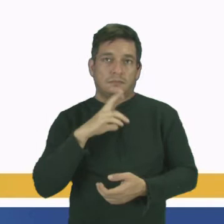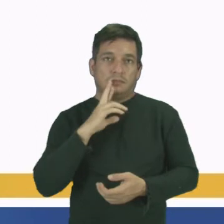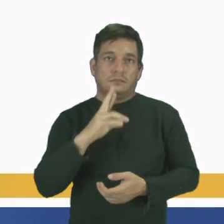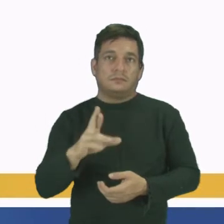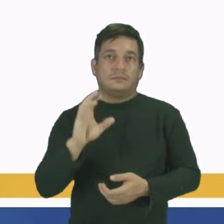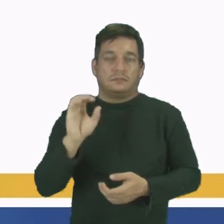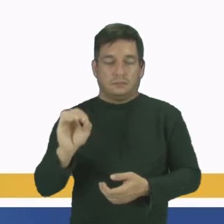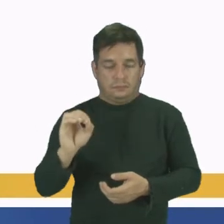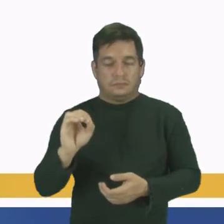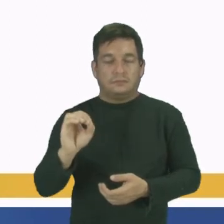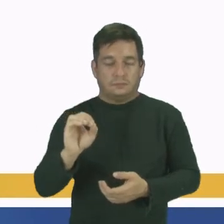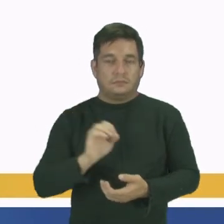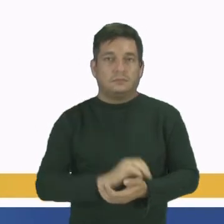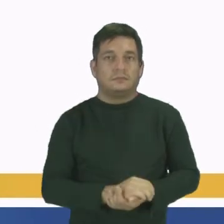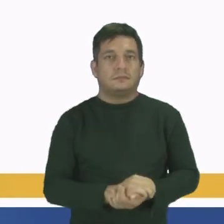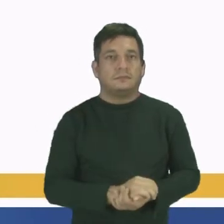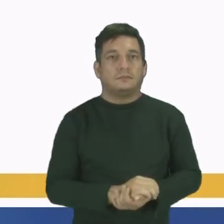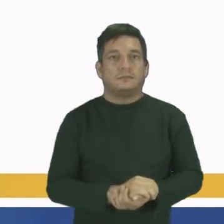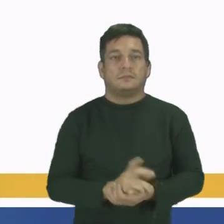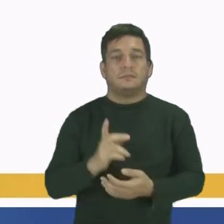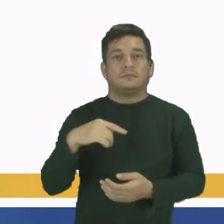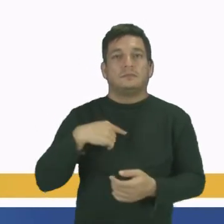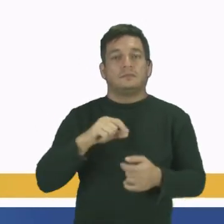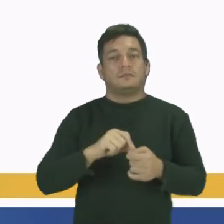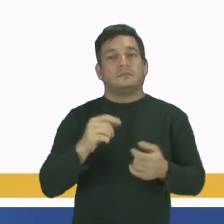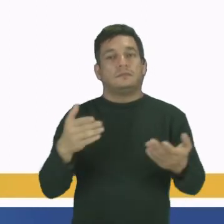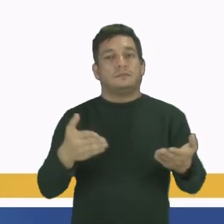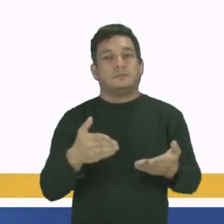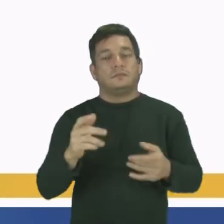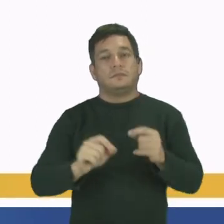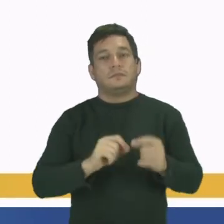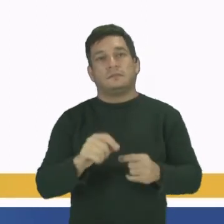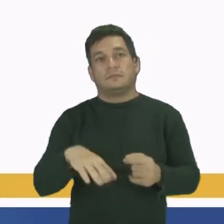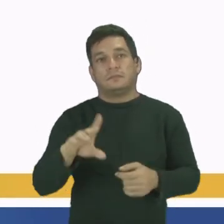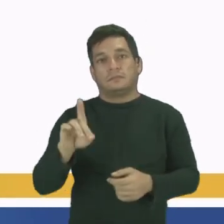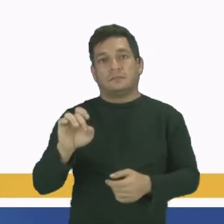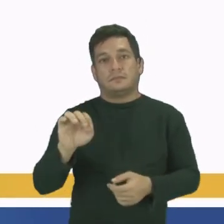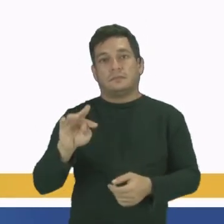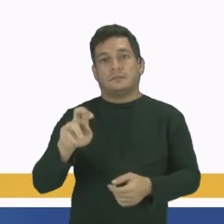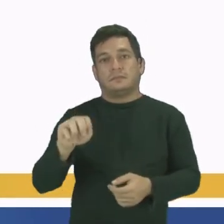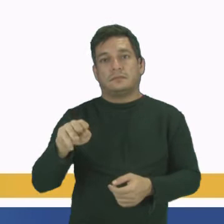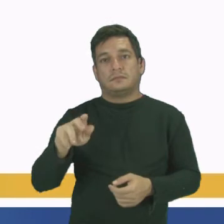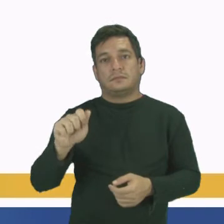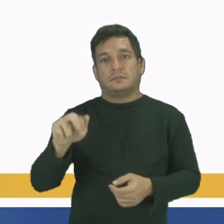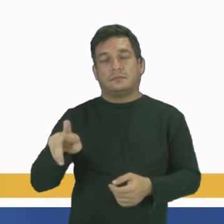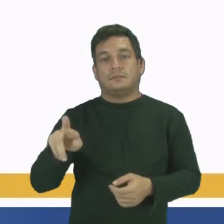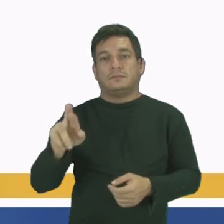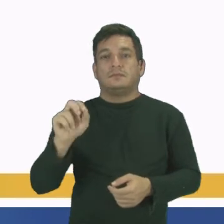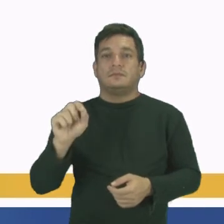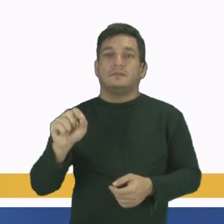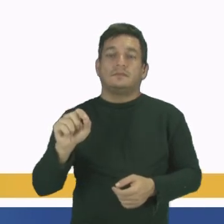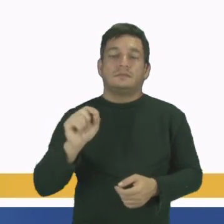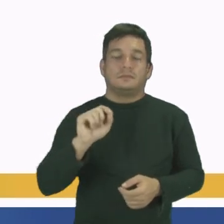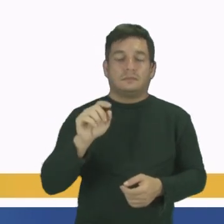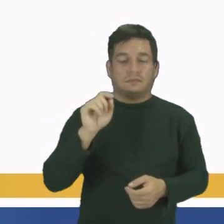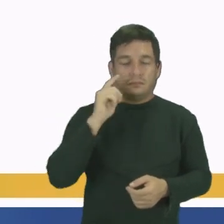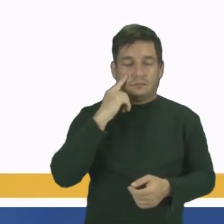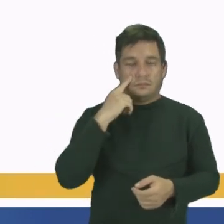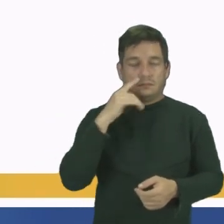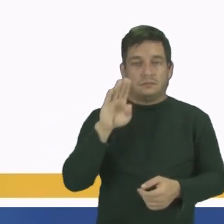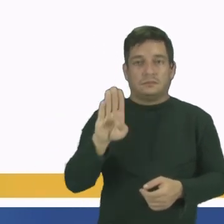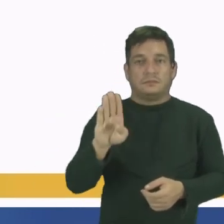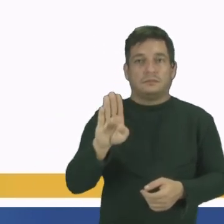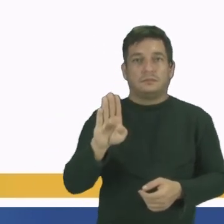teremos resultado 0. E aí nós vamos agora determinar o determinante dessa matriz